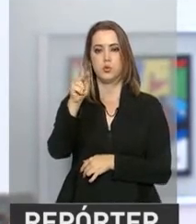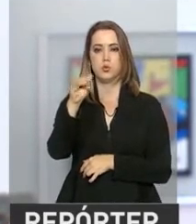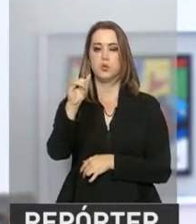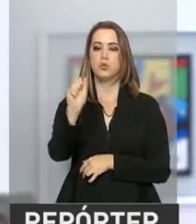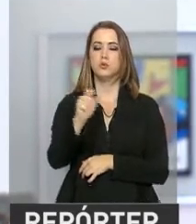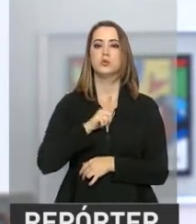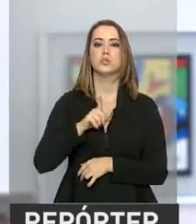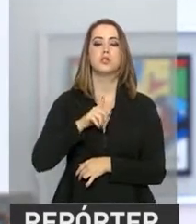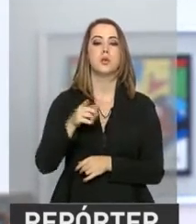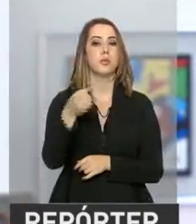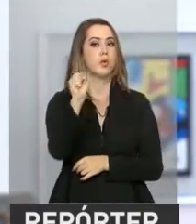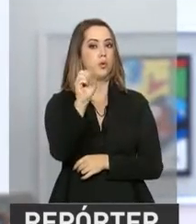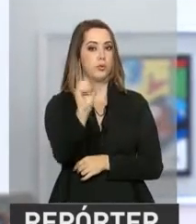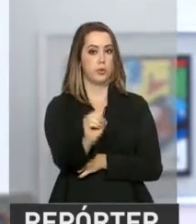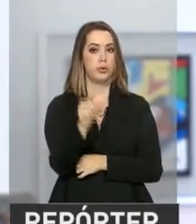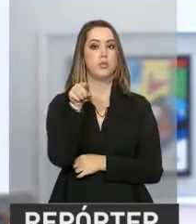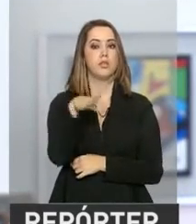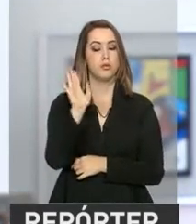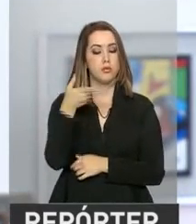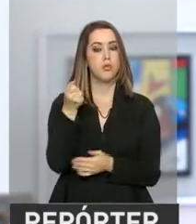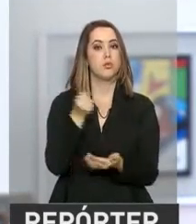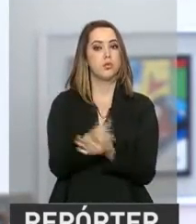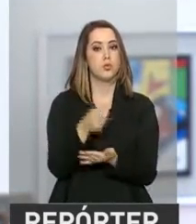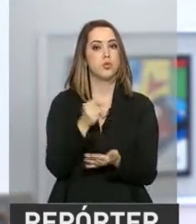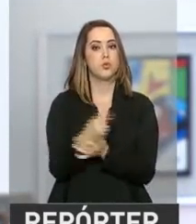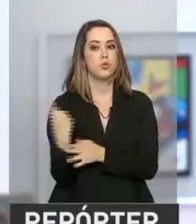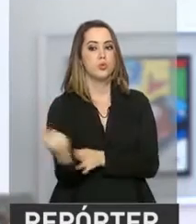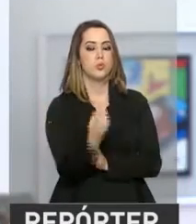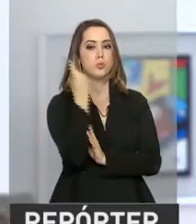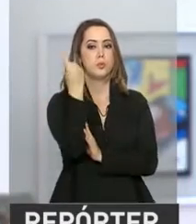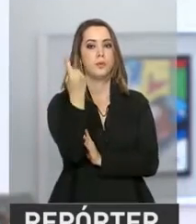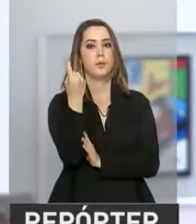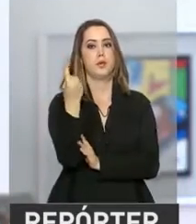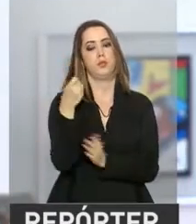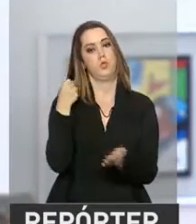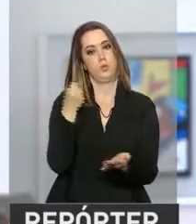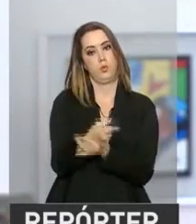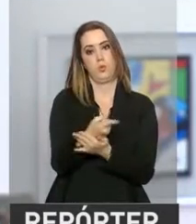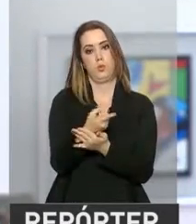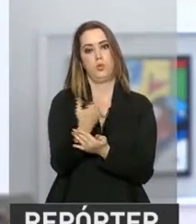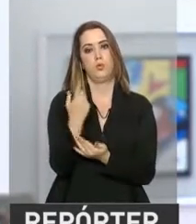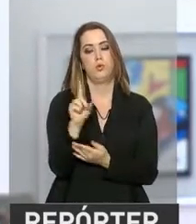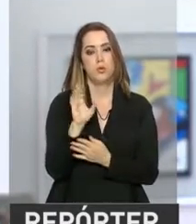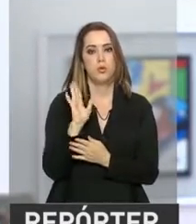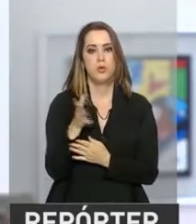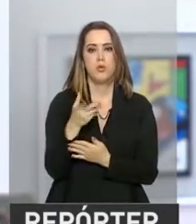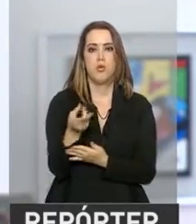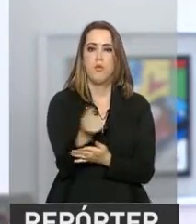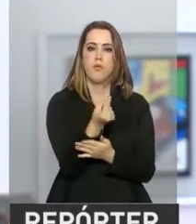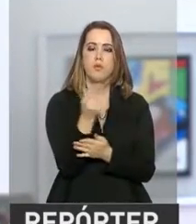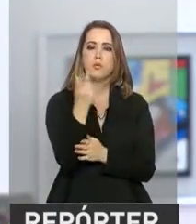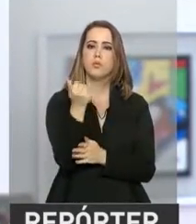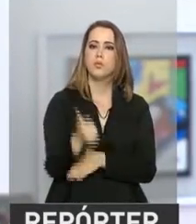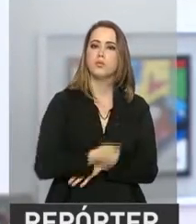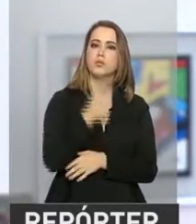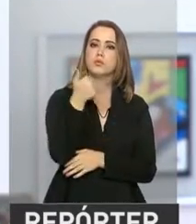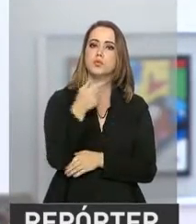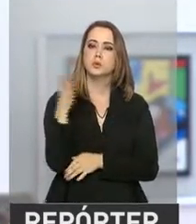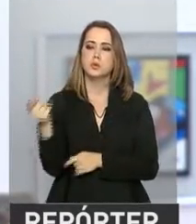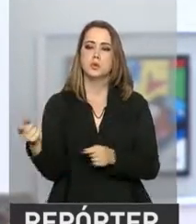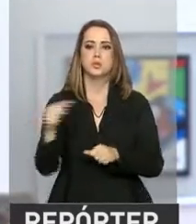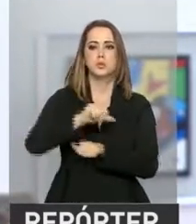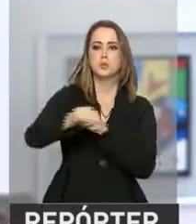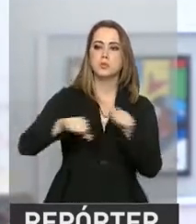lineares, 80 deles comprados numa licitação única a preços mais acessíveis e com transferência de tecnologia,